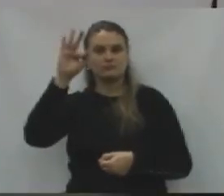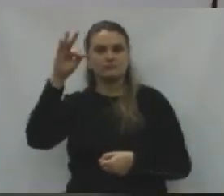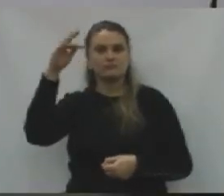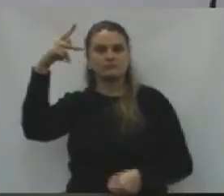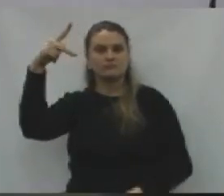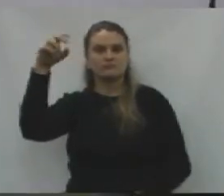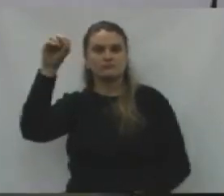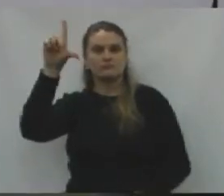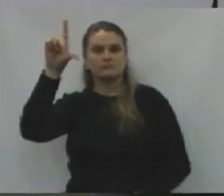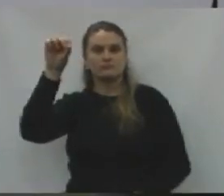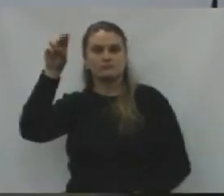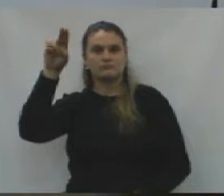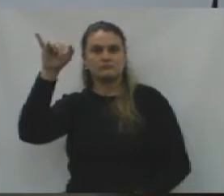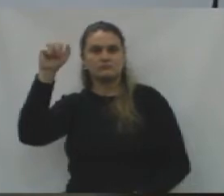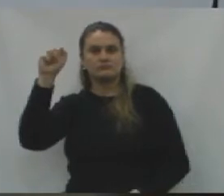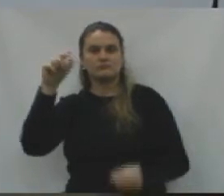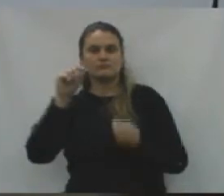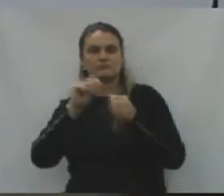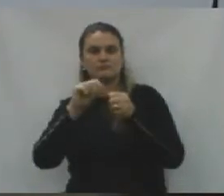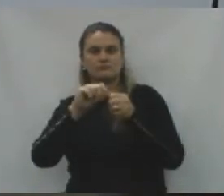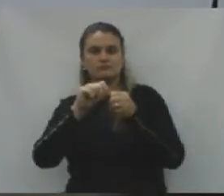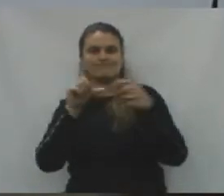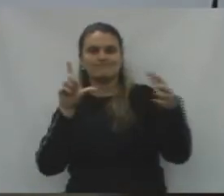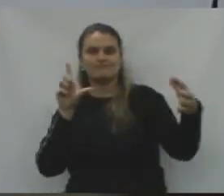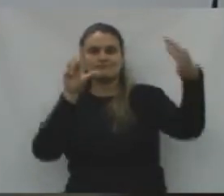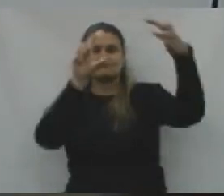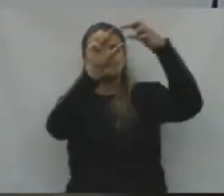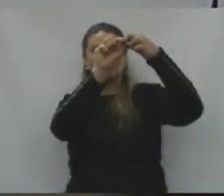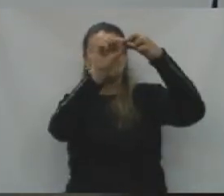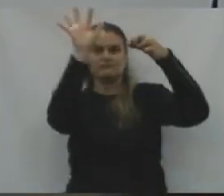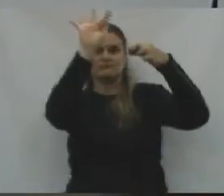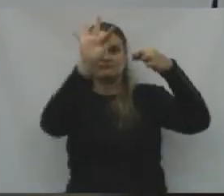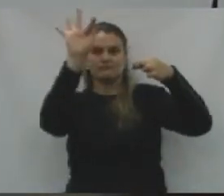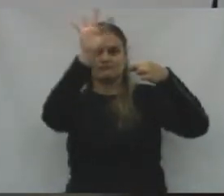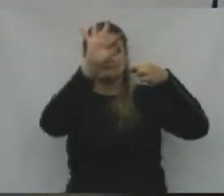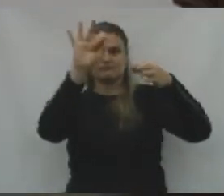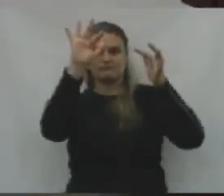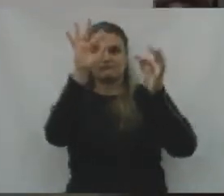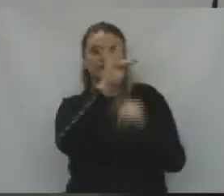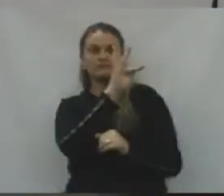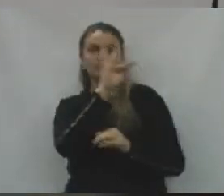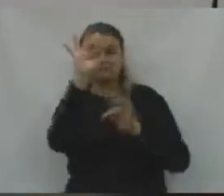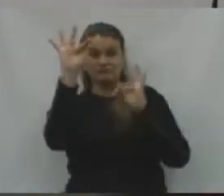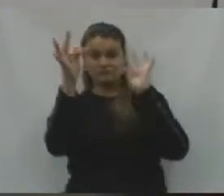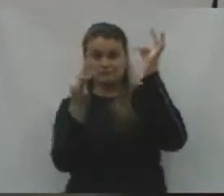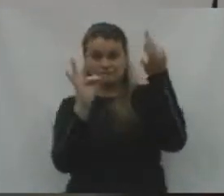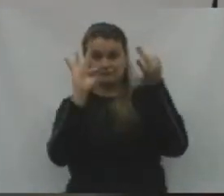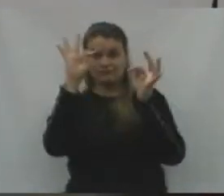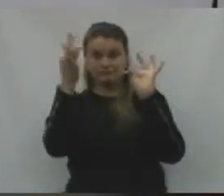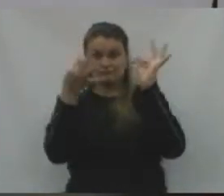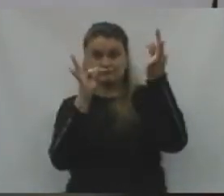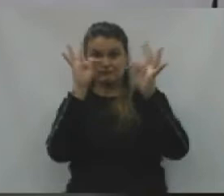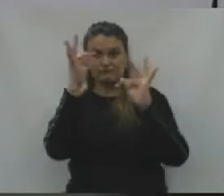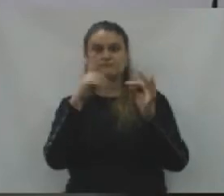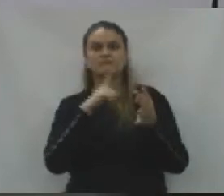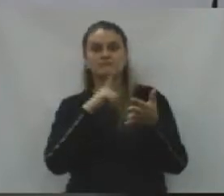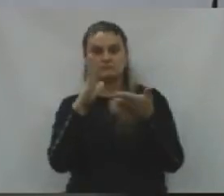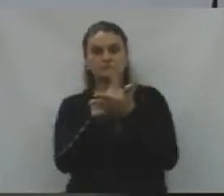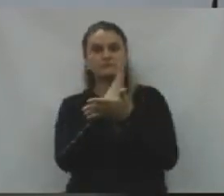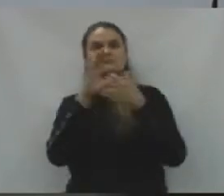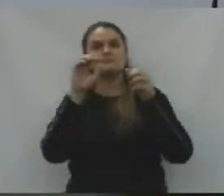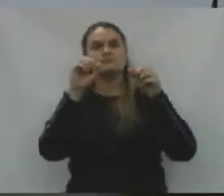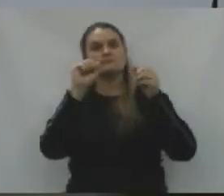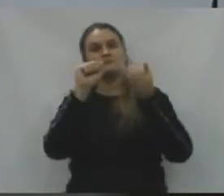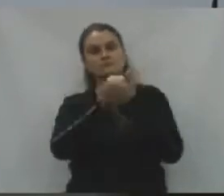do intercâmbio estabelecido entre a Uniuv e Kielce, a Universidade Tecnológica de Kielce, com destaque aqui algumas